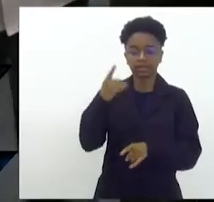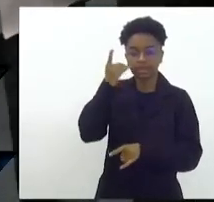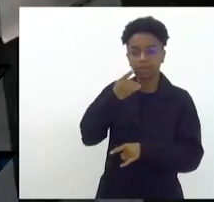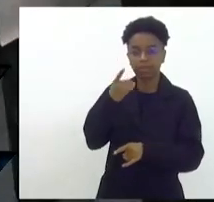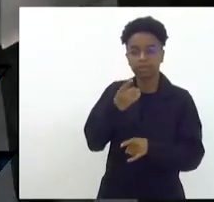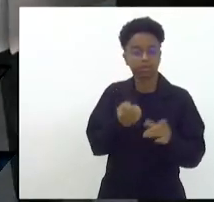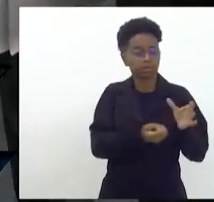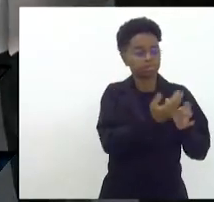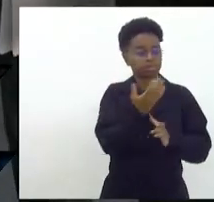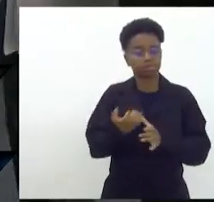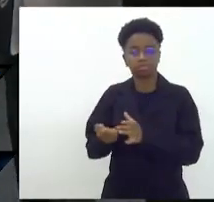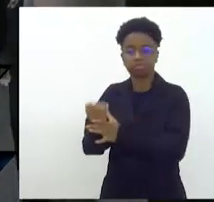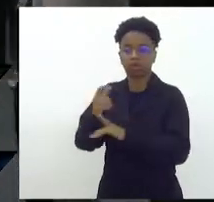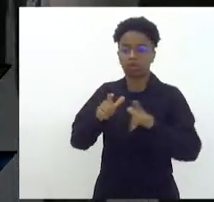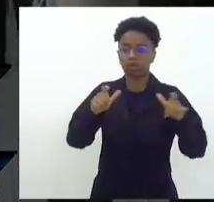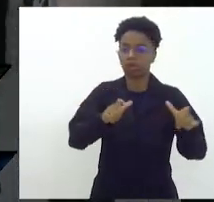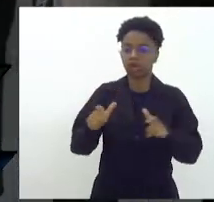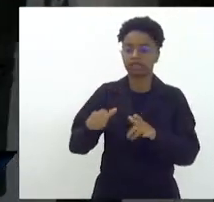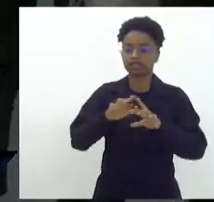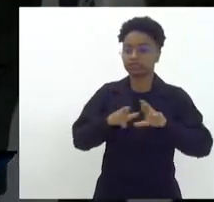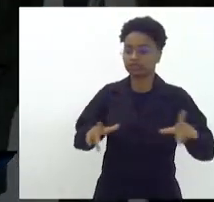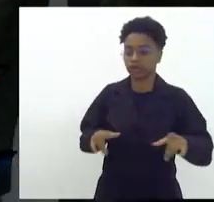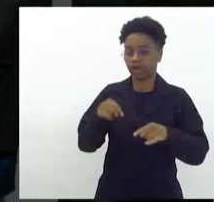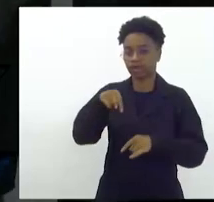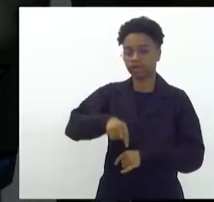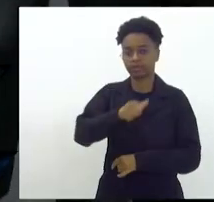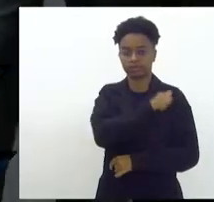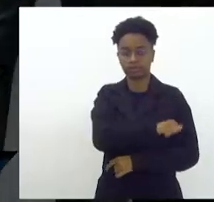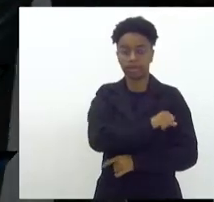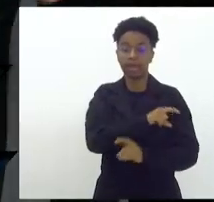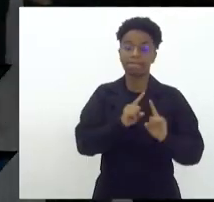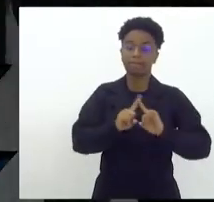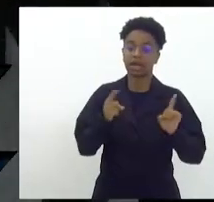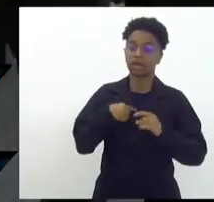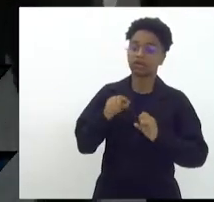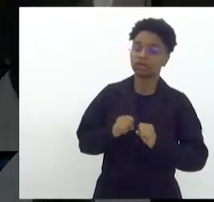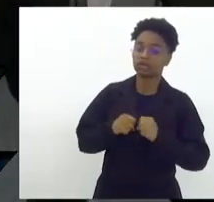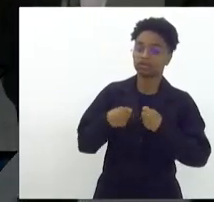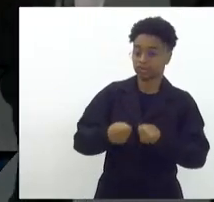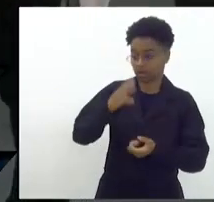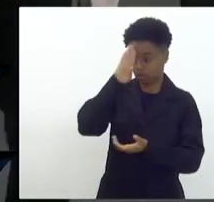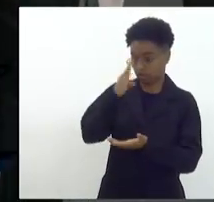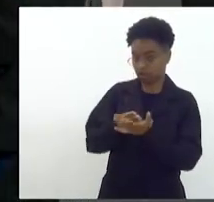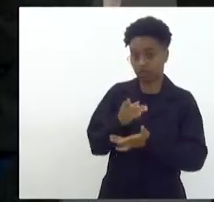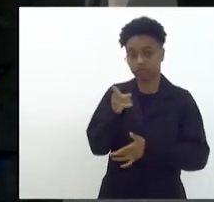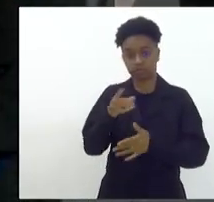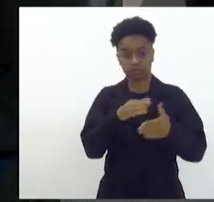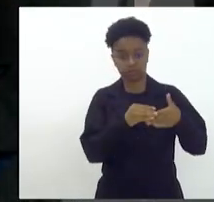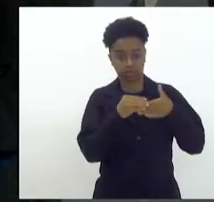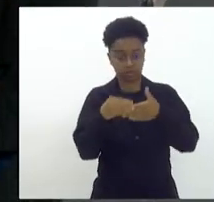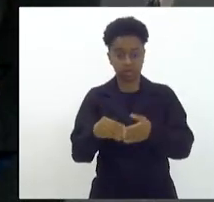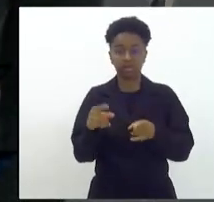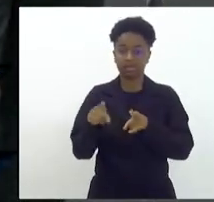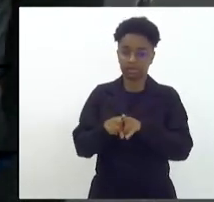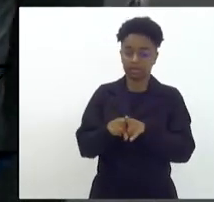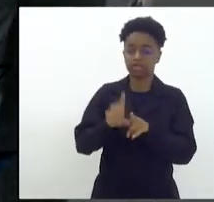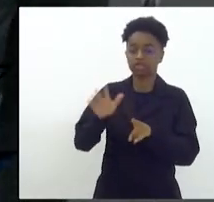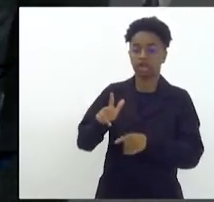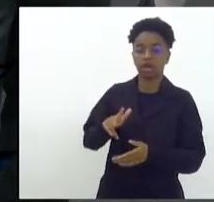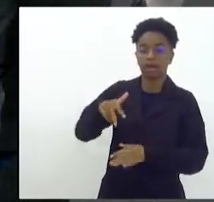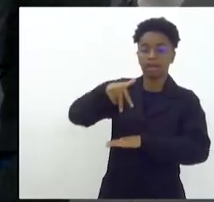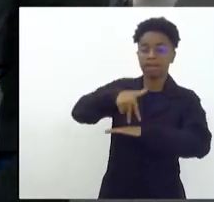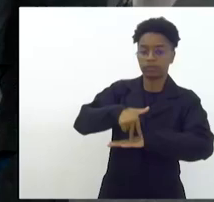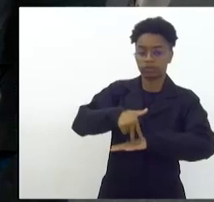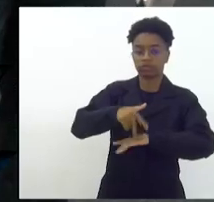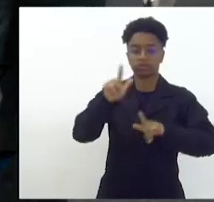diversas do nosso Estado do Rio de Janeiro mas eu queria defender aqui Presidente confiando na sua condução que inclusive já se posicionou quanto a isso na imprensa